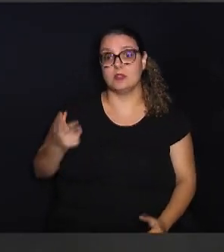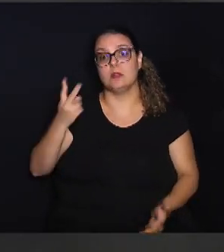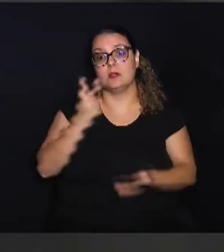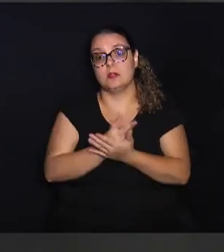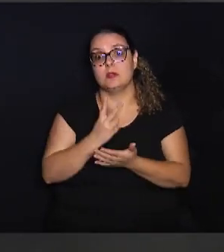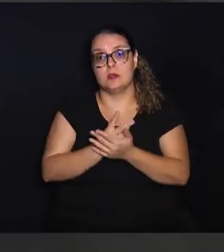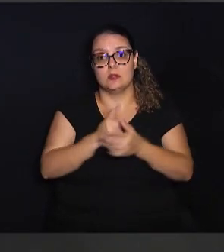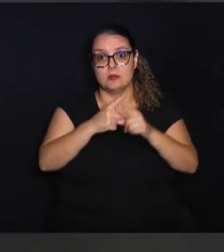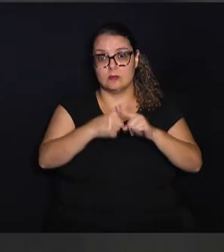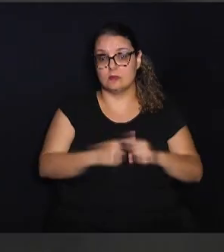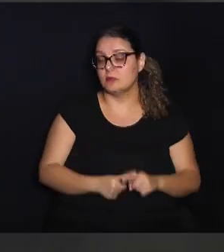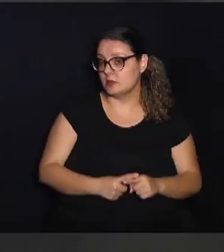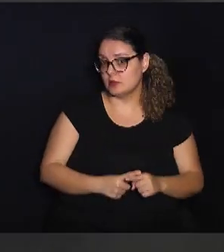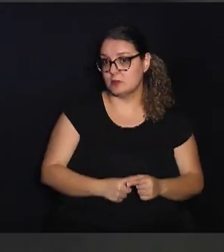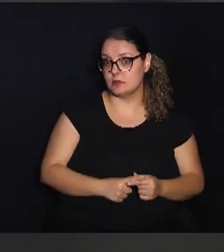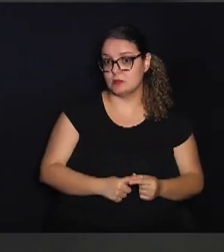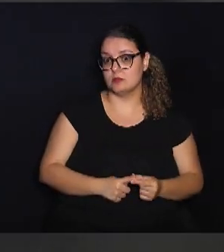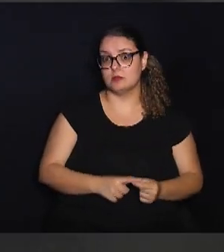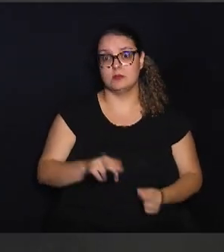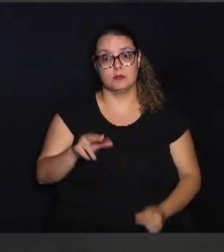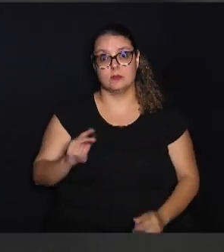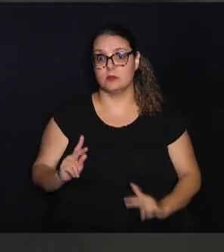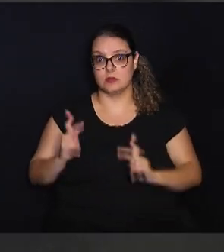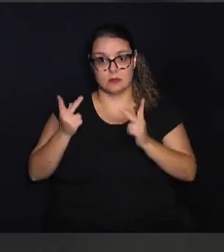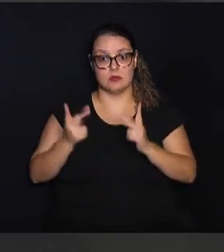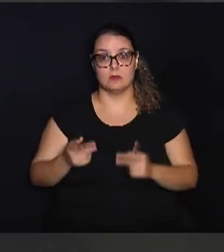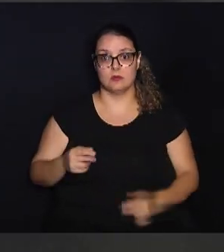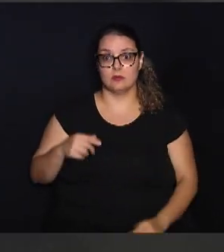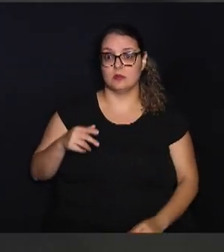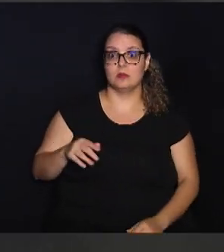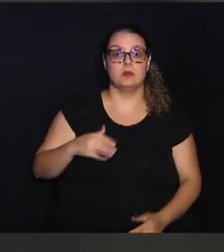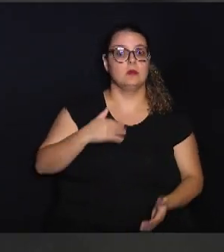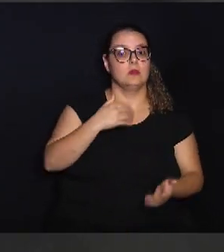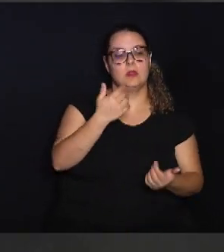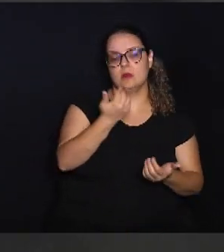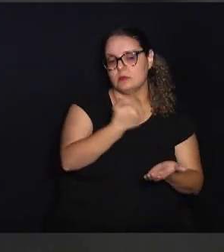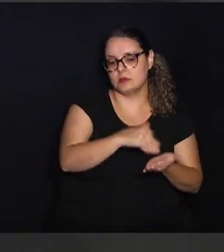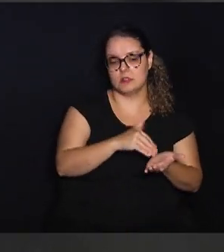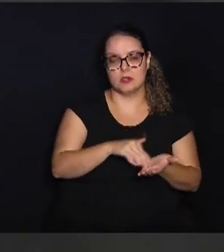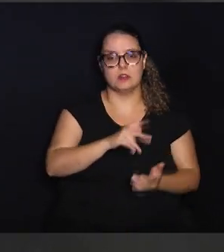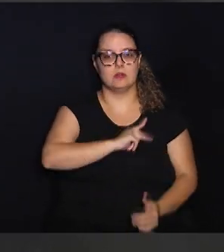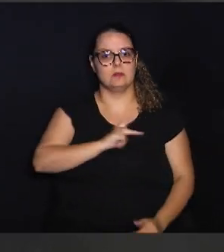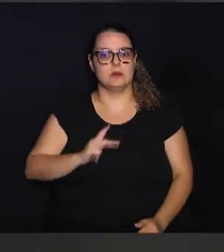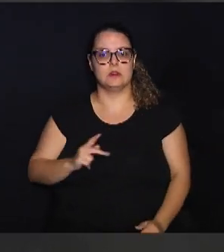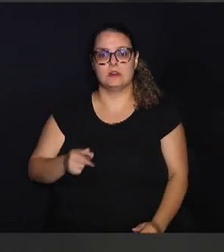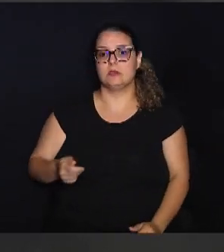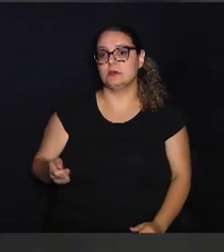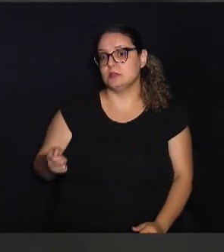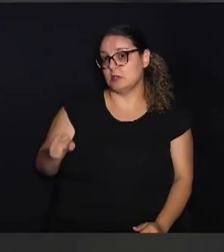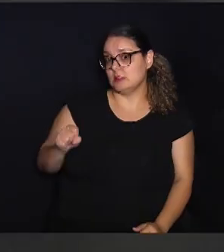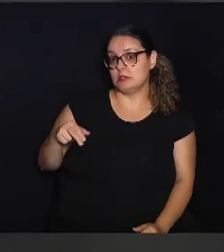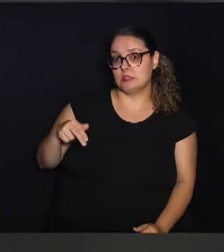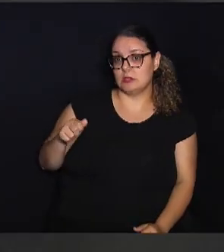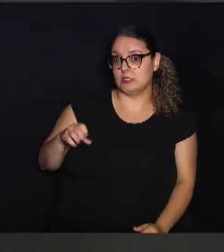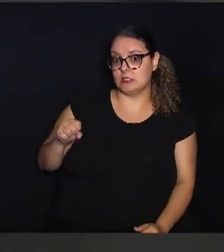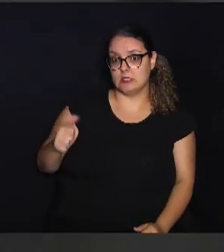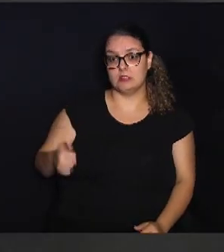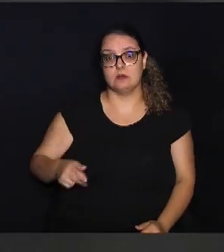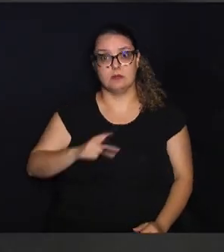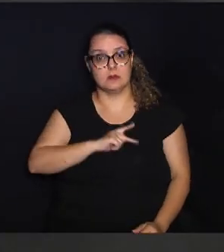concorrendo, só que ele nunca ganha, mas ele está aí, vira secretário, vira presidente da Sanasa, vira presidente da não sei da